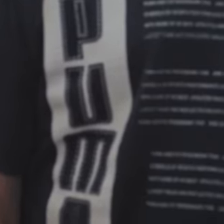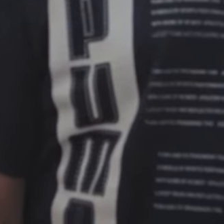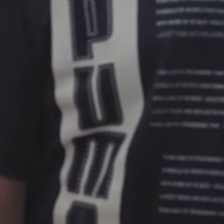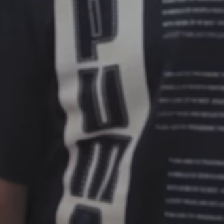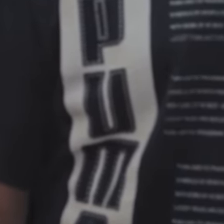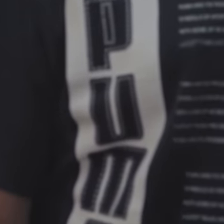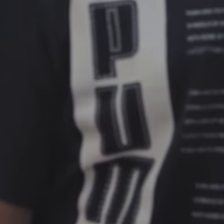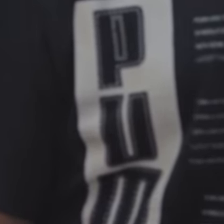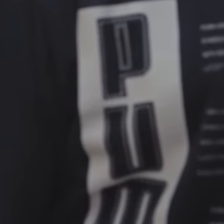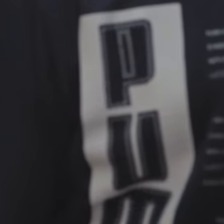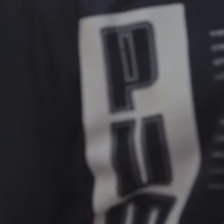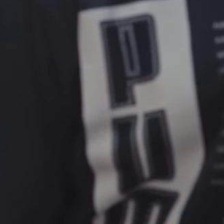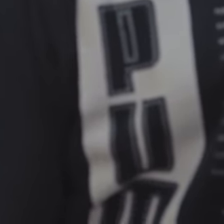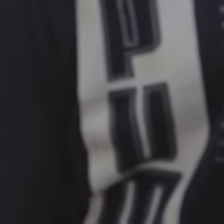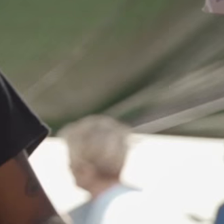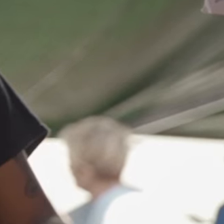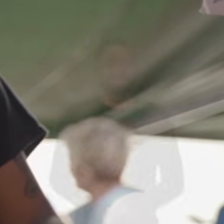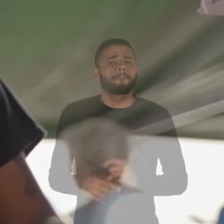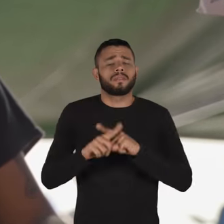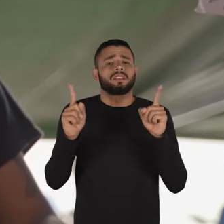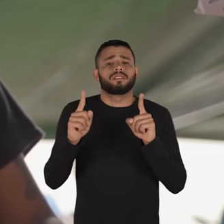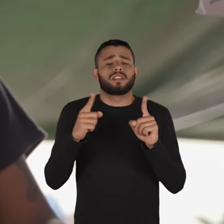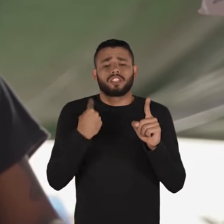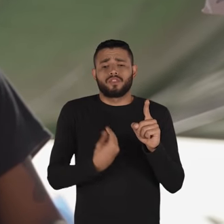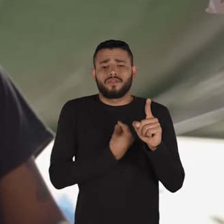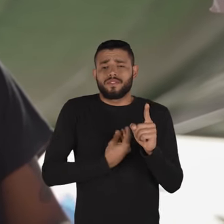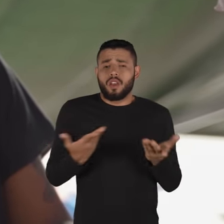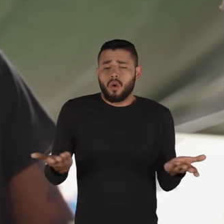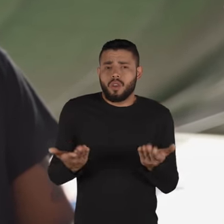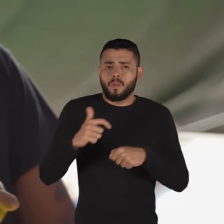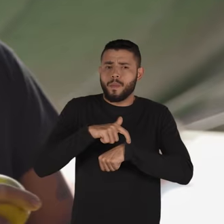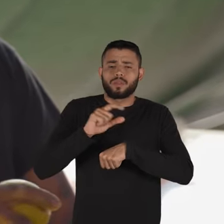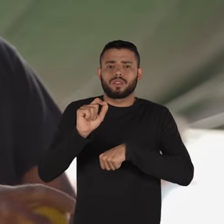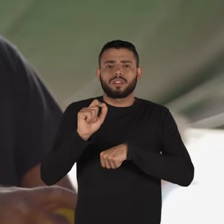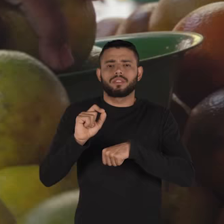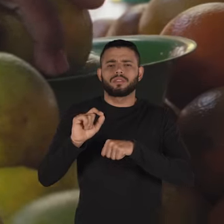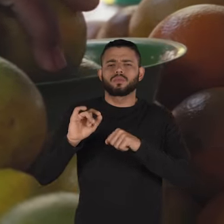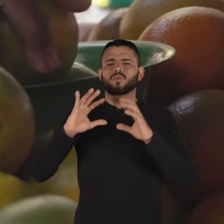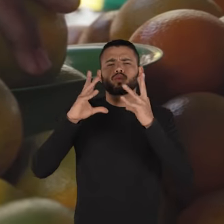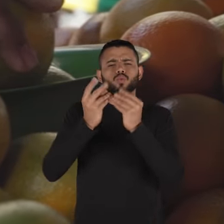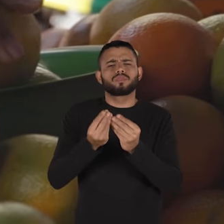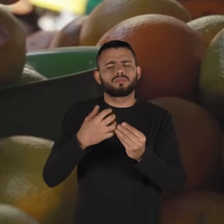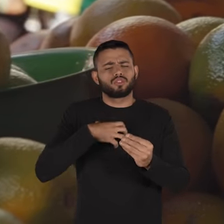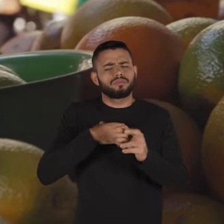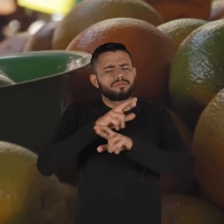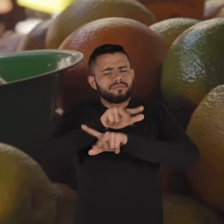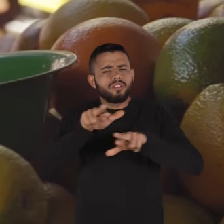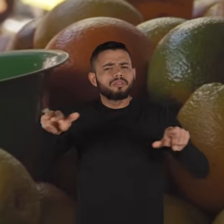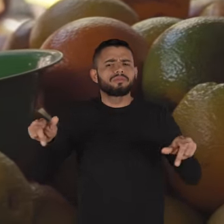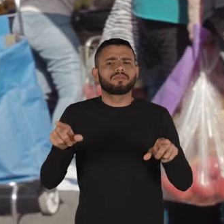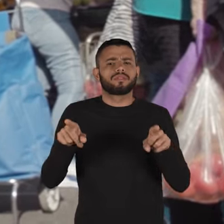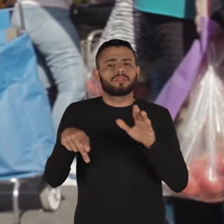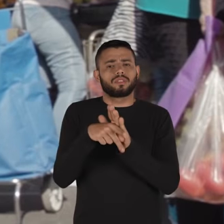espalmadas para o céu Só que nós vivemos num tempo em que todas estas multiformes